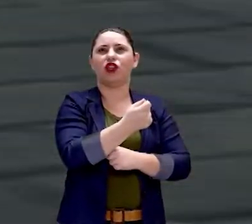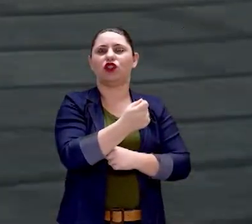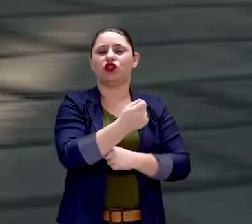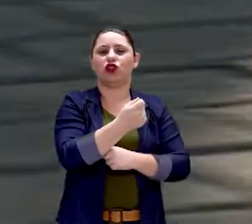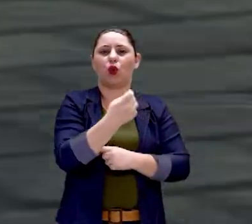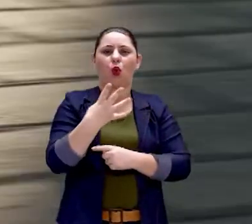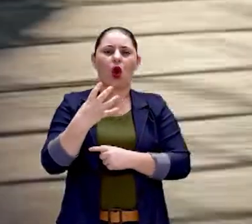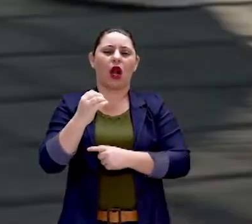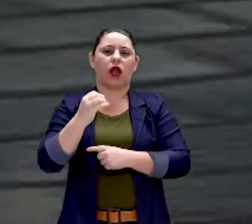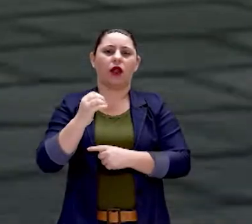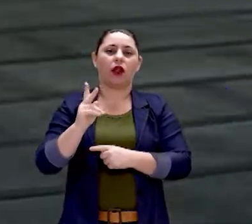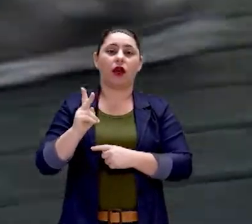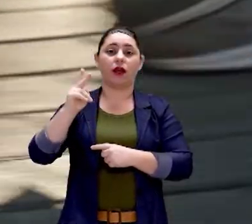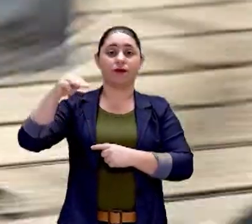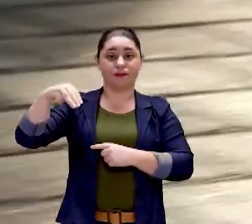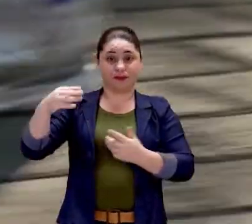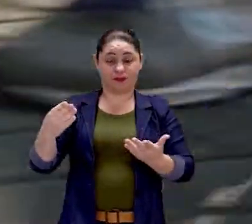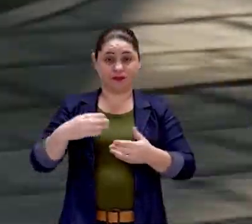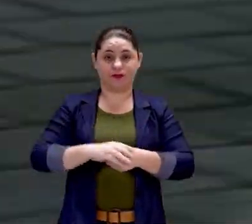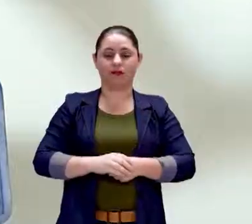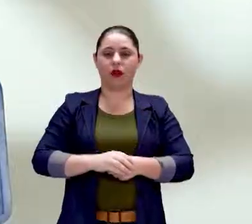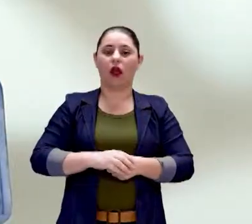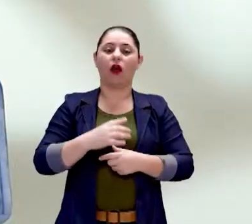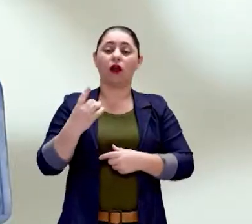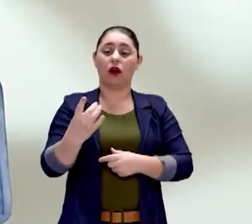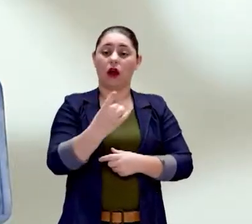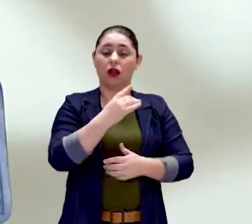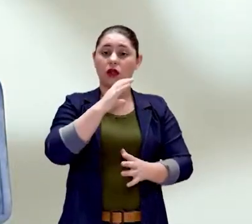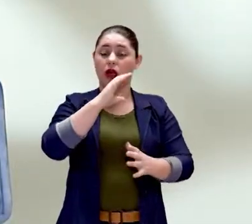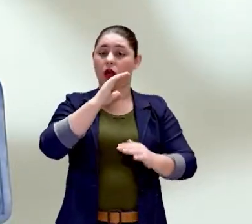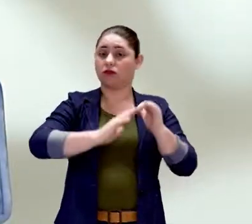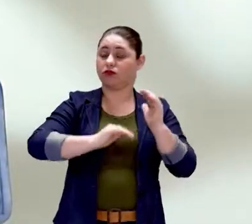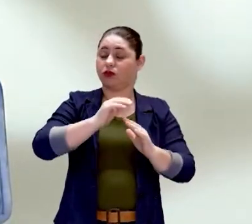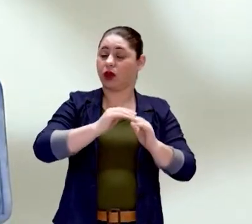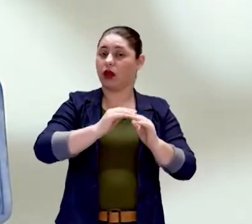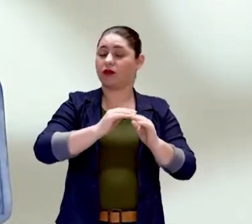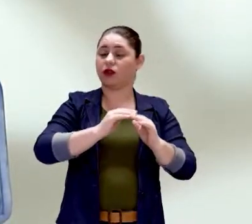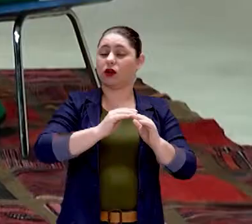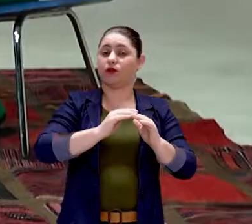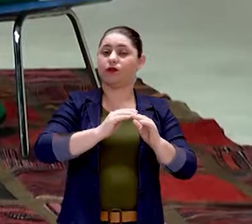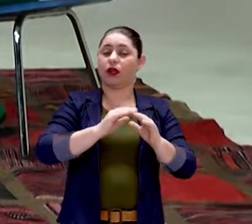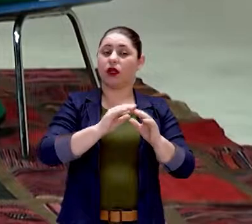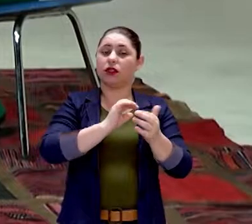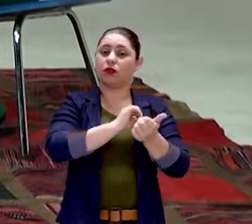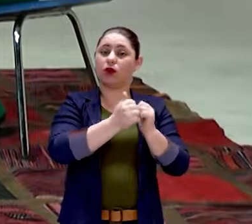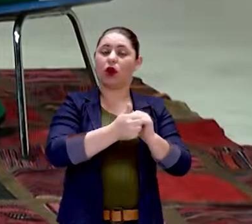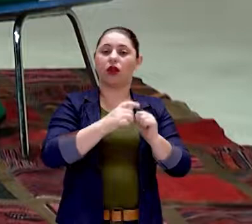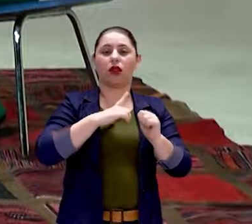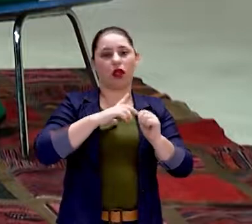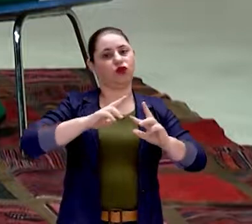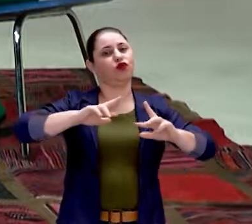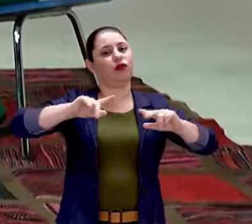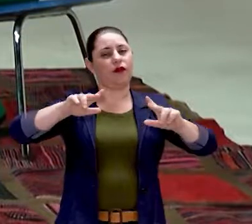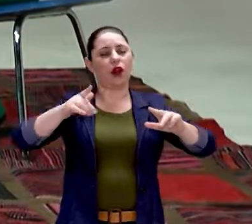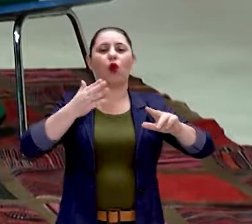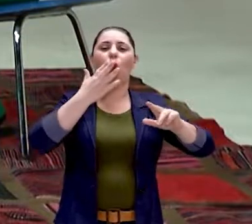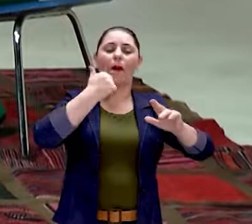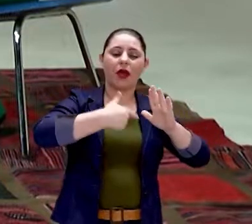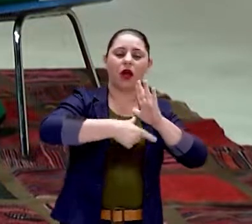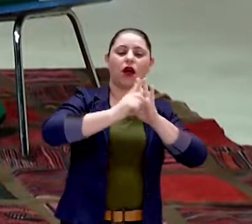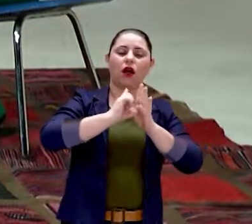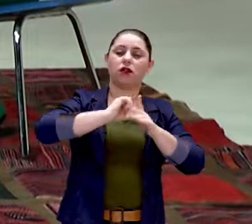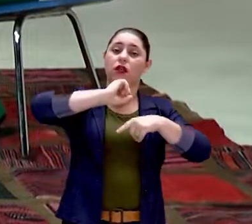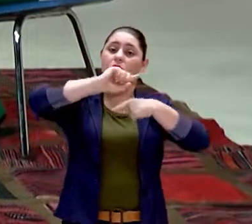km, 40 km. Então, cada esporte tem a sua particularidade de dieta e a sua particularidade de comer